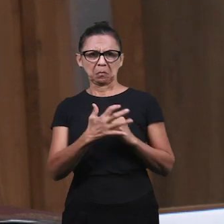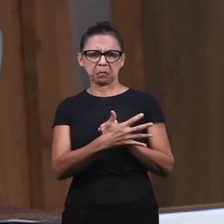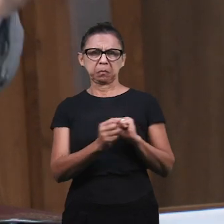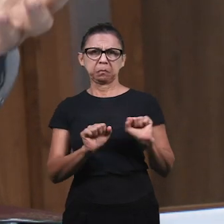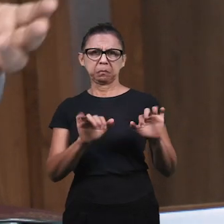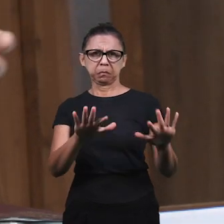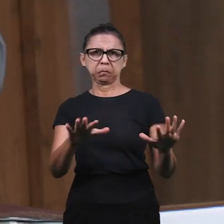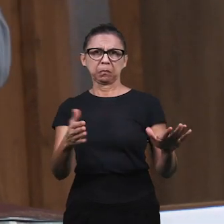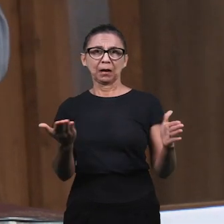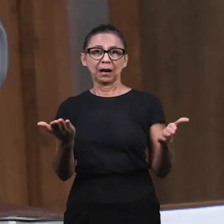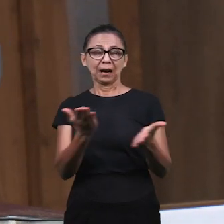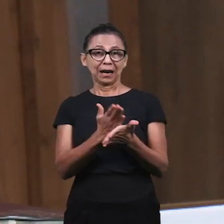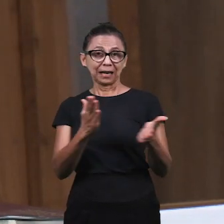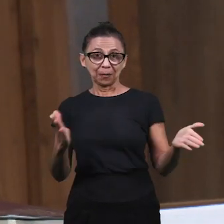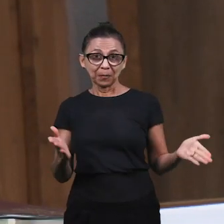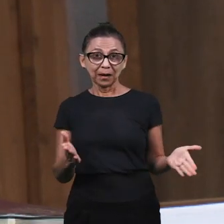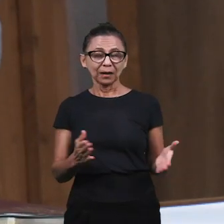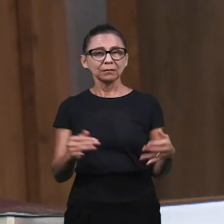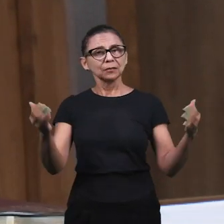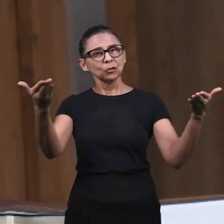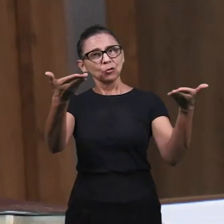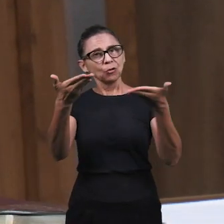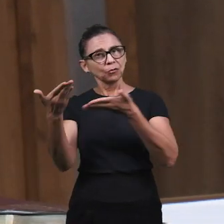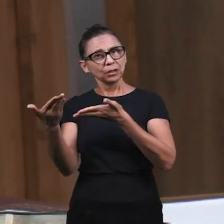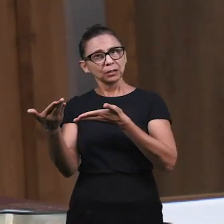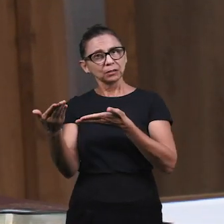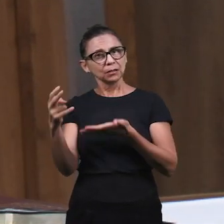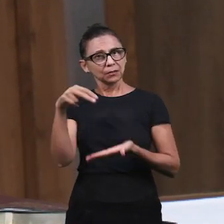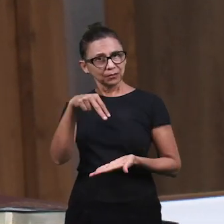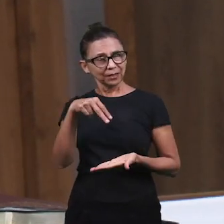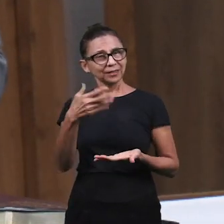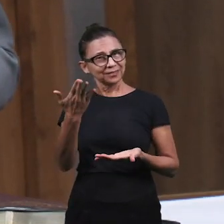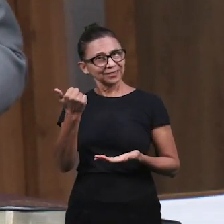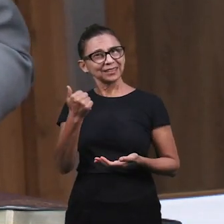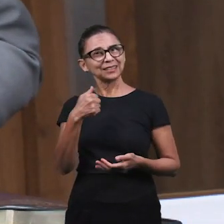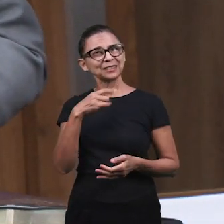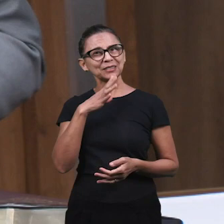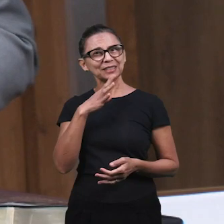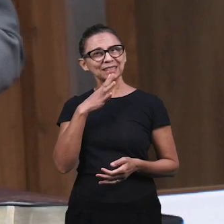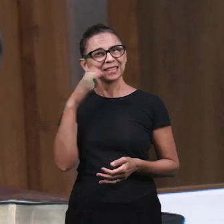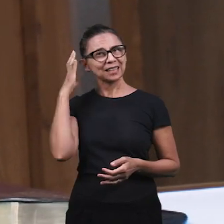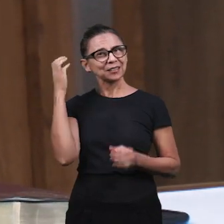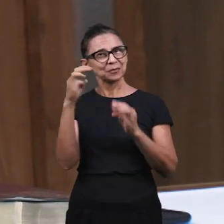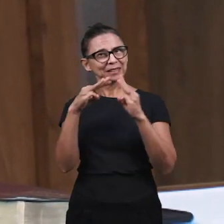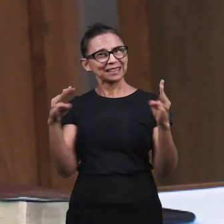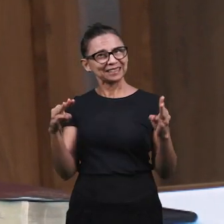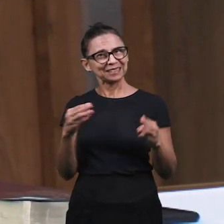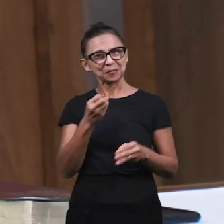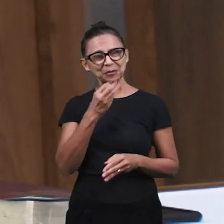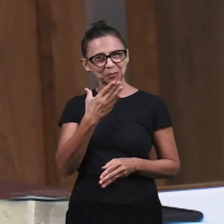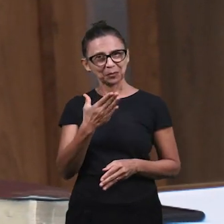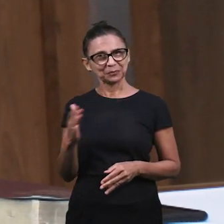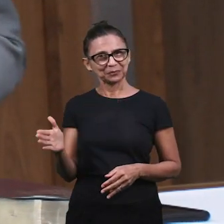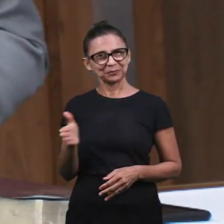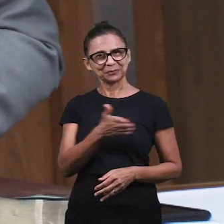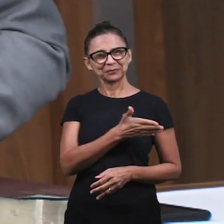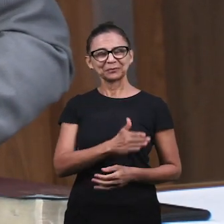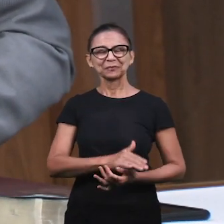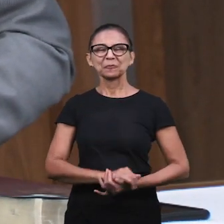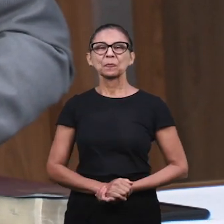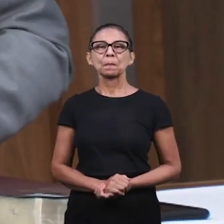passar, essa situação passar, eu convido você a vir conhecer, passar um dia conosco aqui na Rádio Manaim, será uma alegria. Muito bem, nós vamos